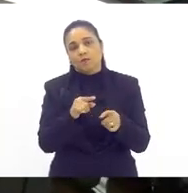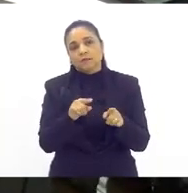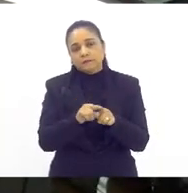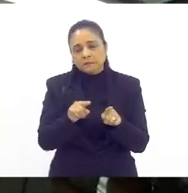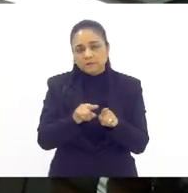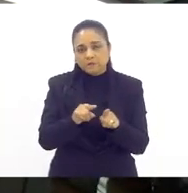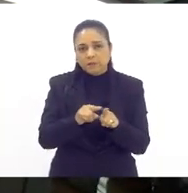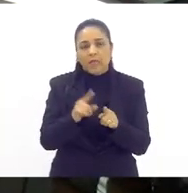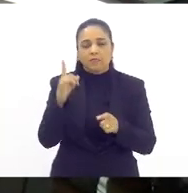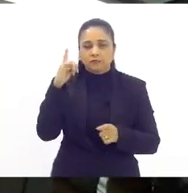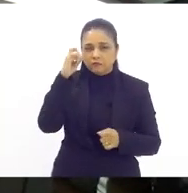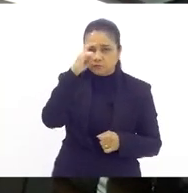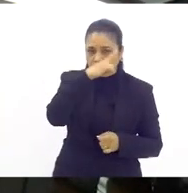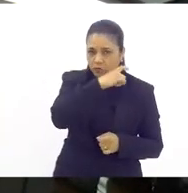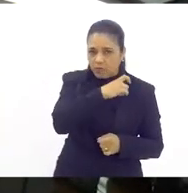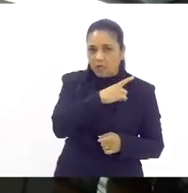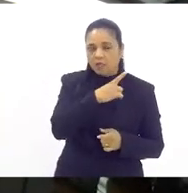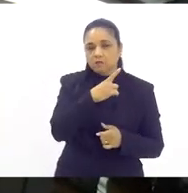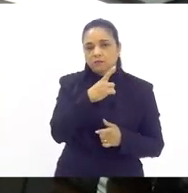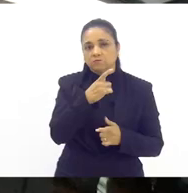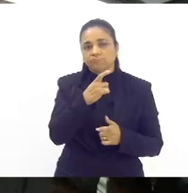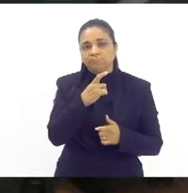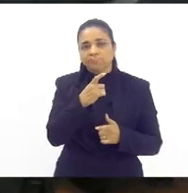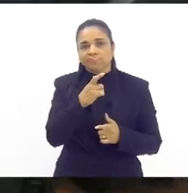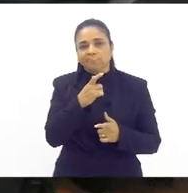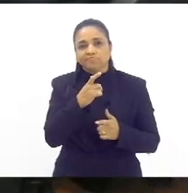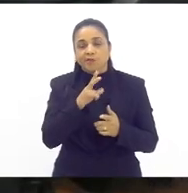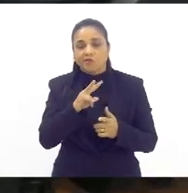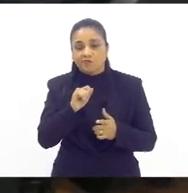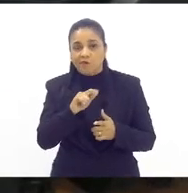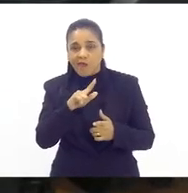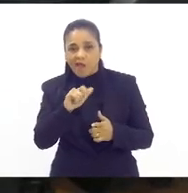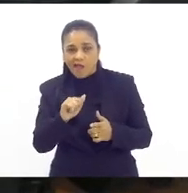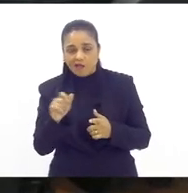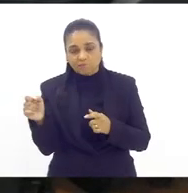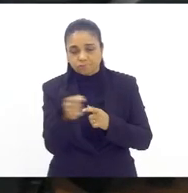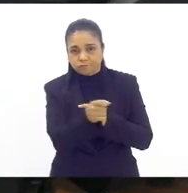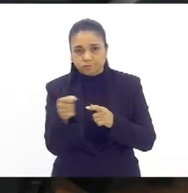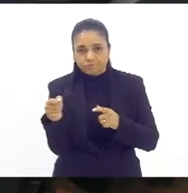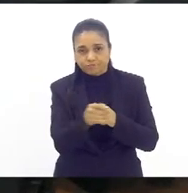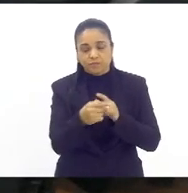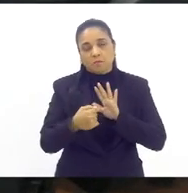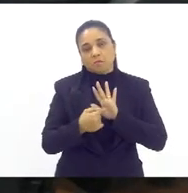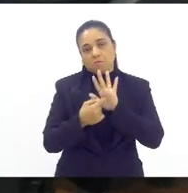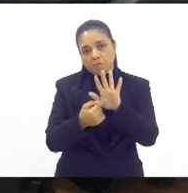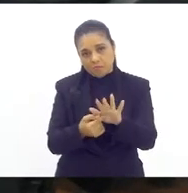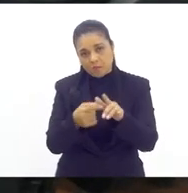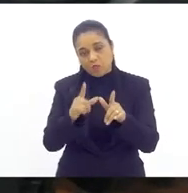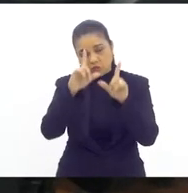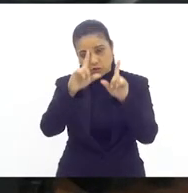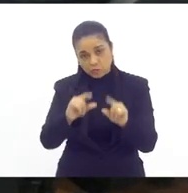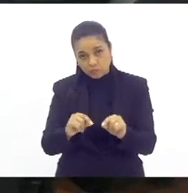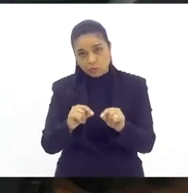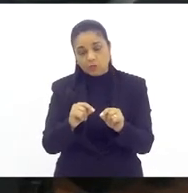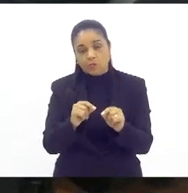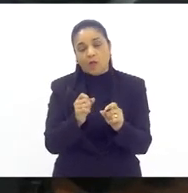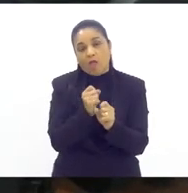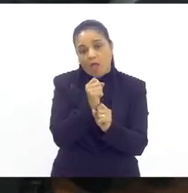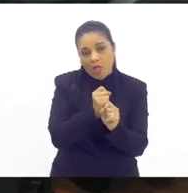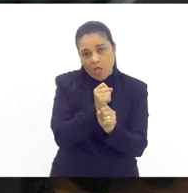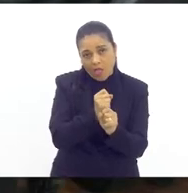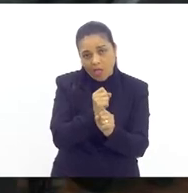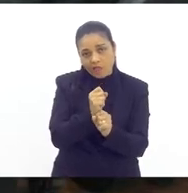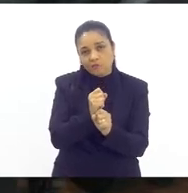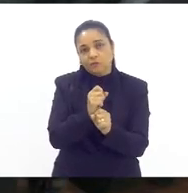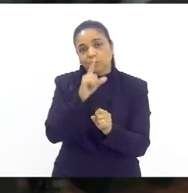a dificuldade da ocupação Geral das vagas estabelecidas e apresentadas com a diminuição a cada ano do